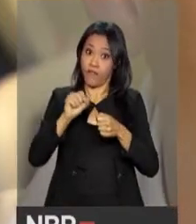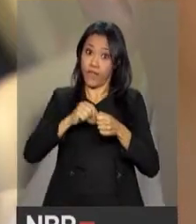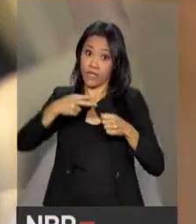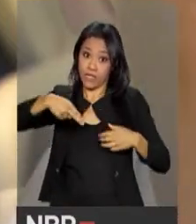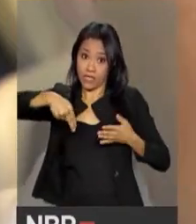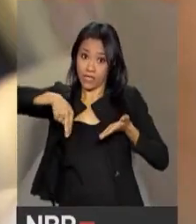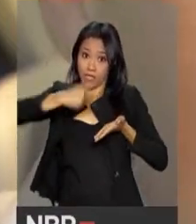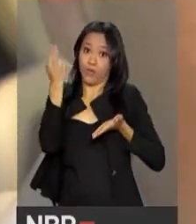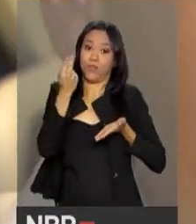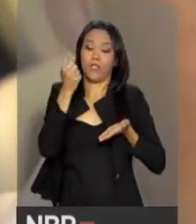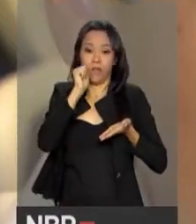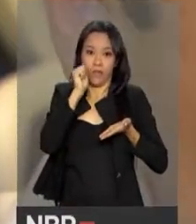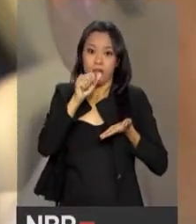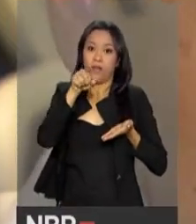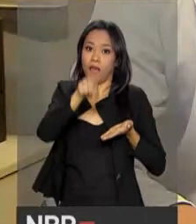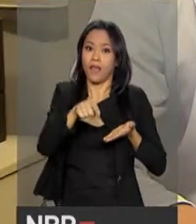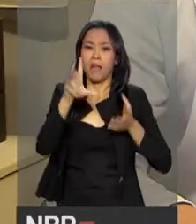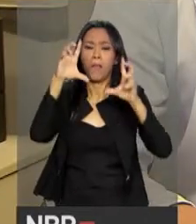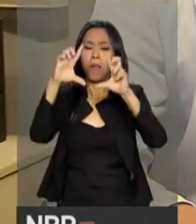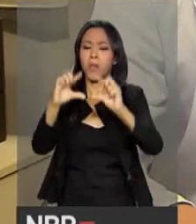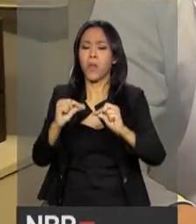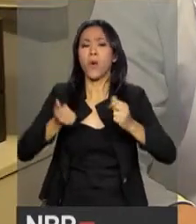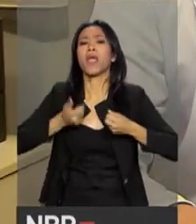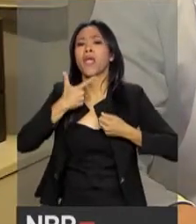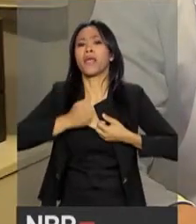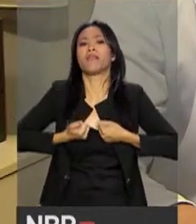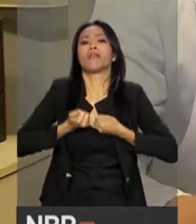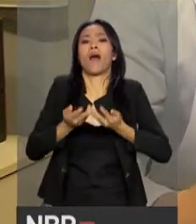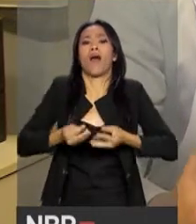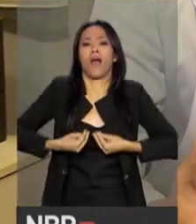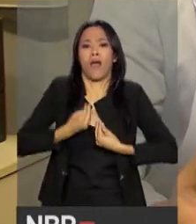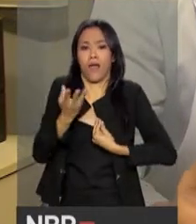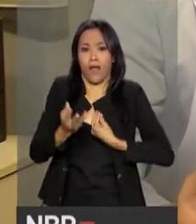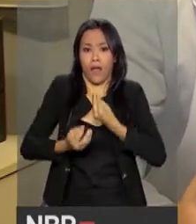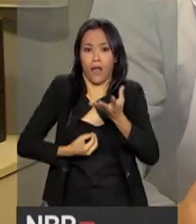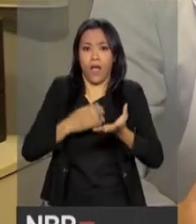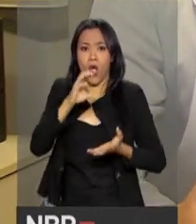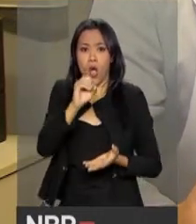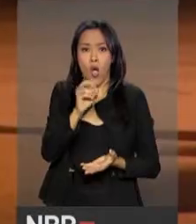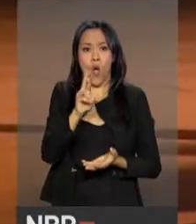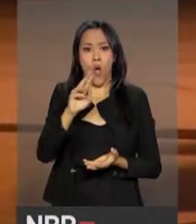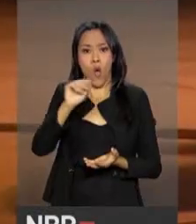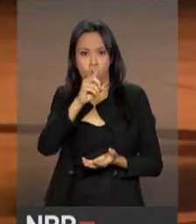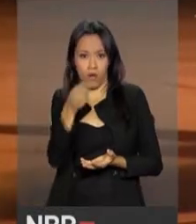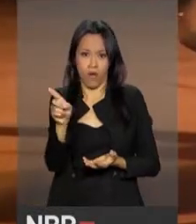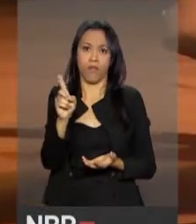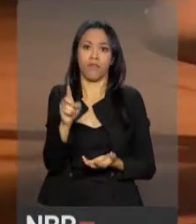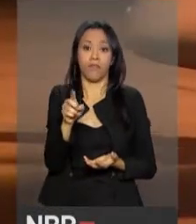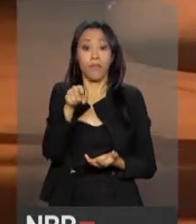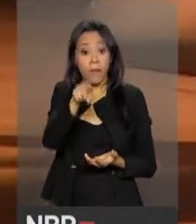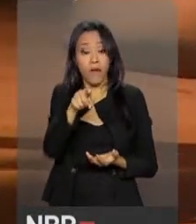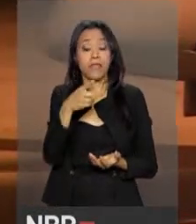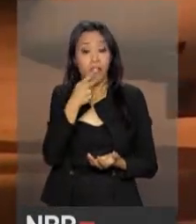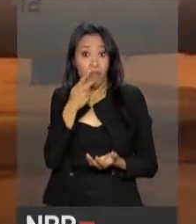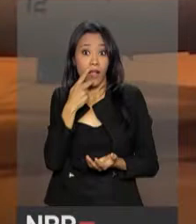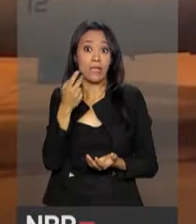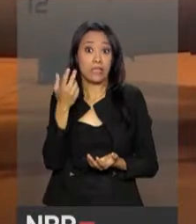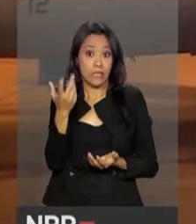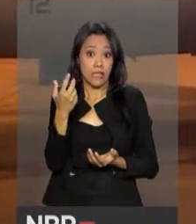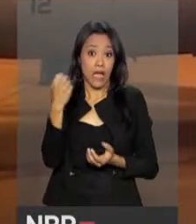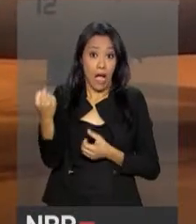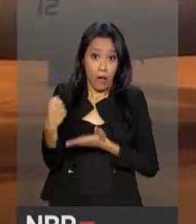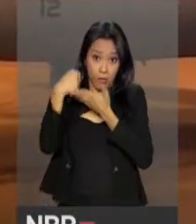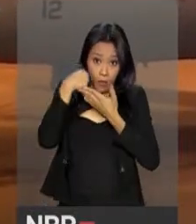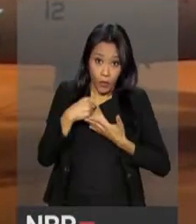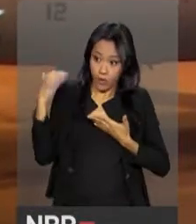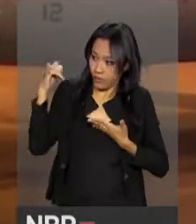que o número de doadores ainda é muito menor do que a quantidade de pessoas que precisa de um órgão novo mas garante que poder contar com o apoio